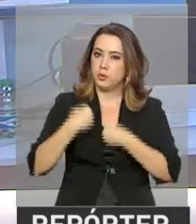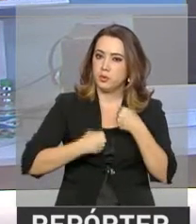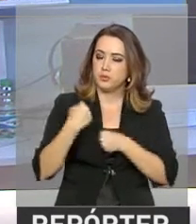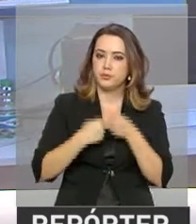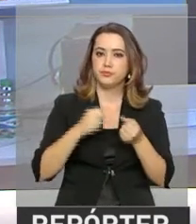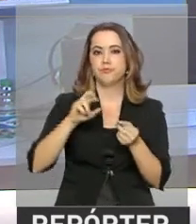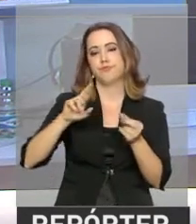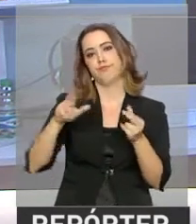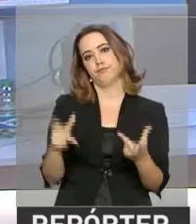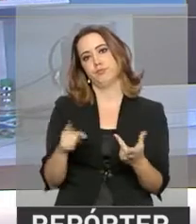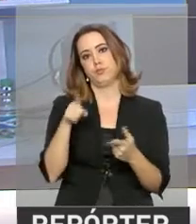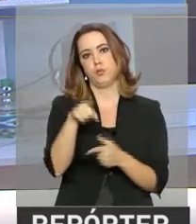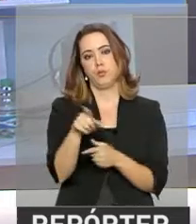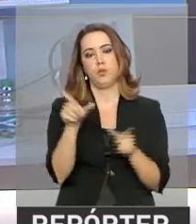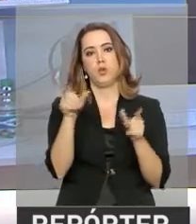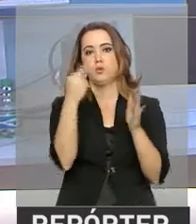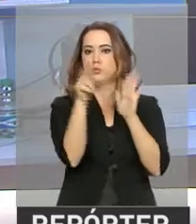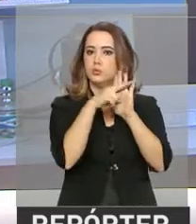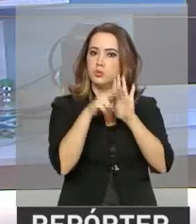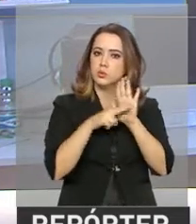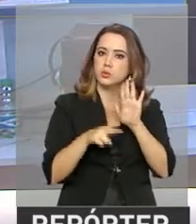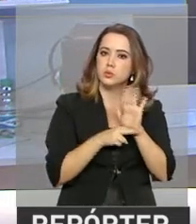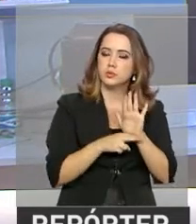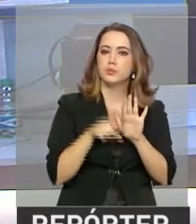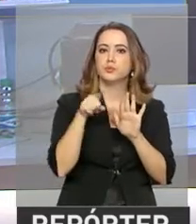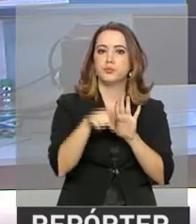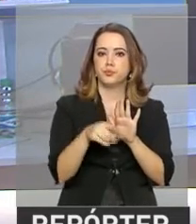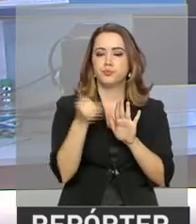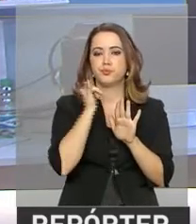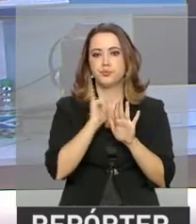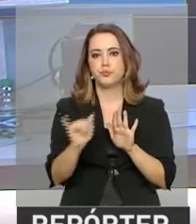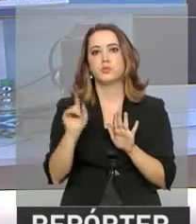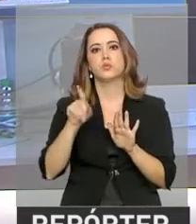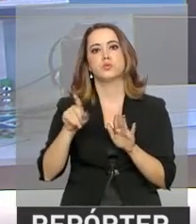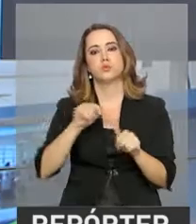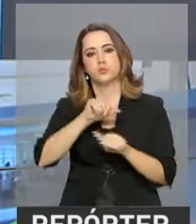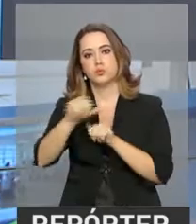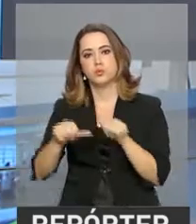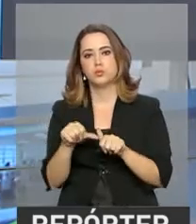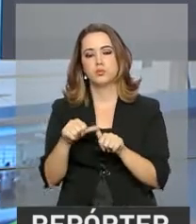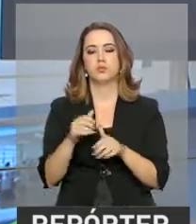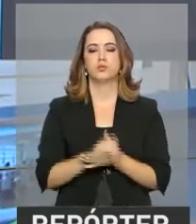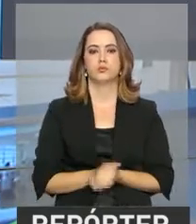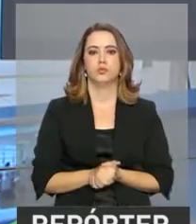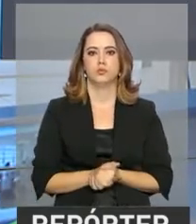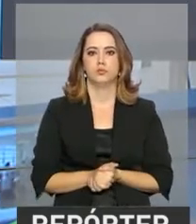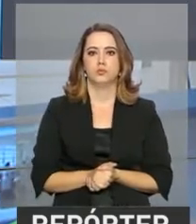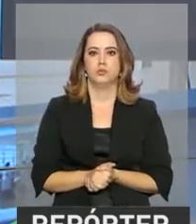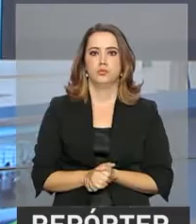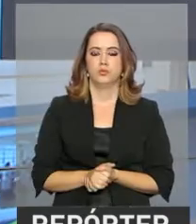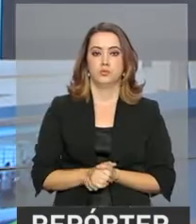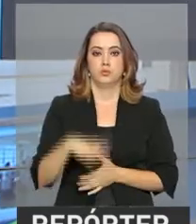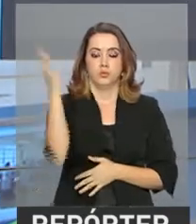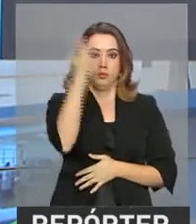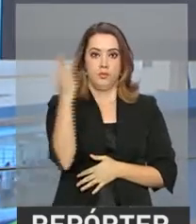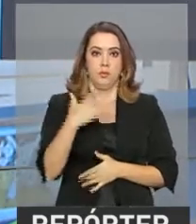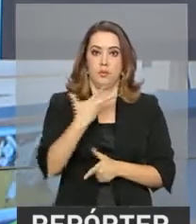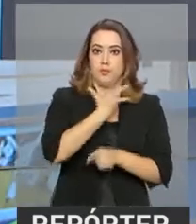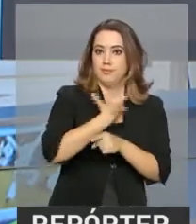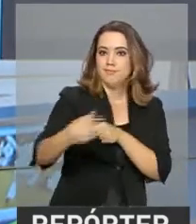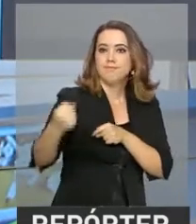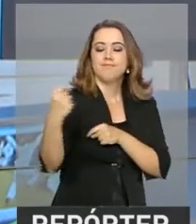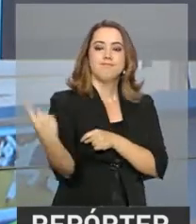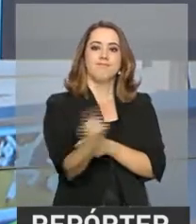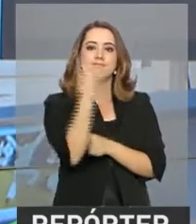tomando todas as medidas necessárias para atender às exigências da agência e o brasil conquistou esta tarde a primeira